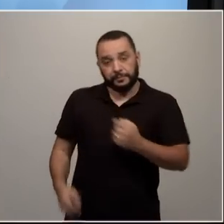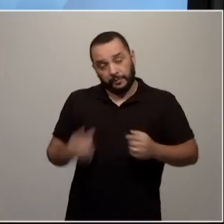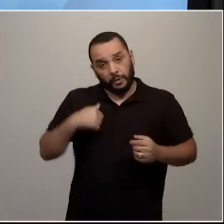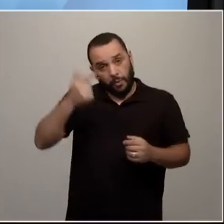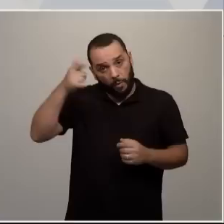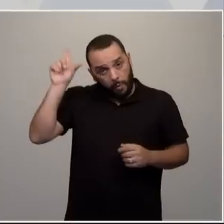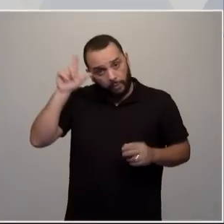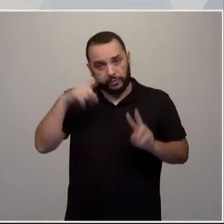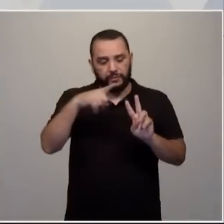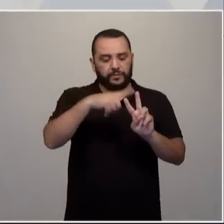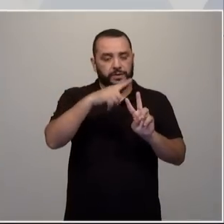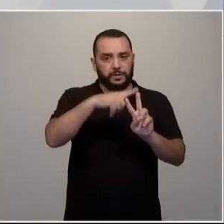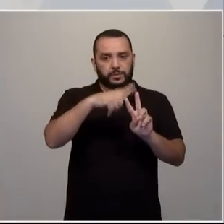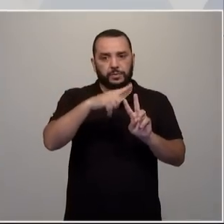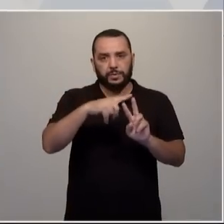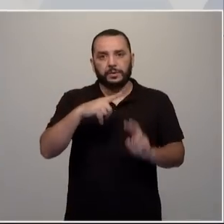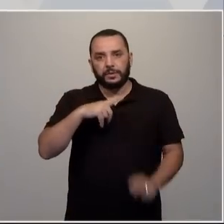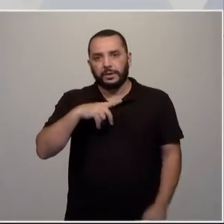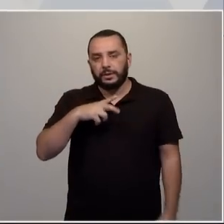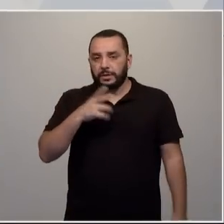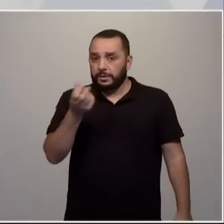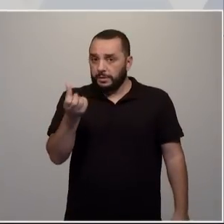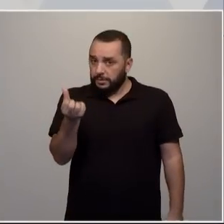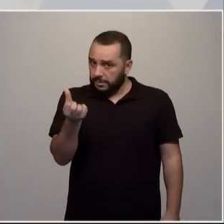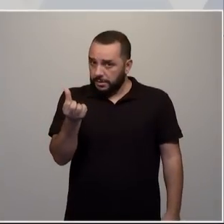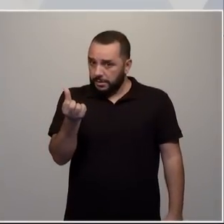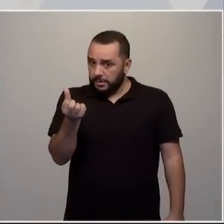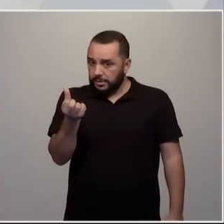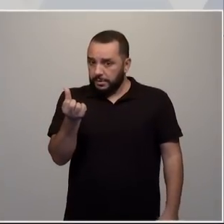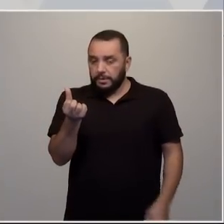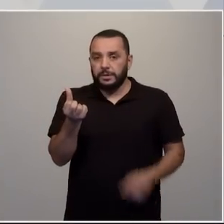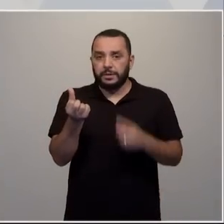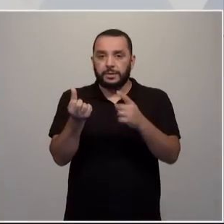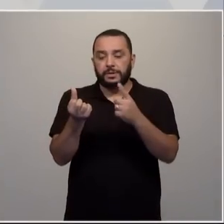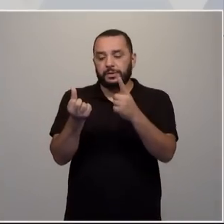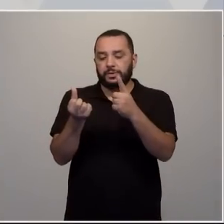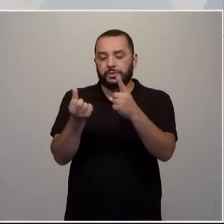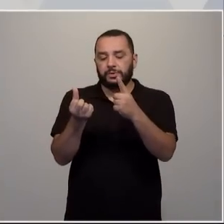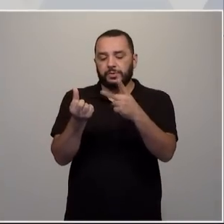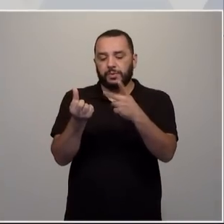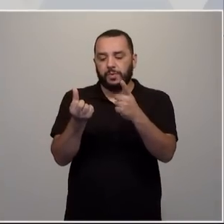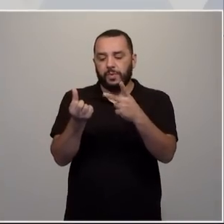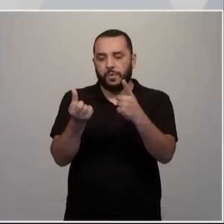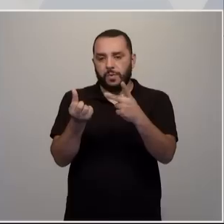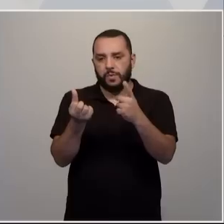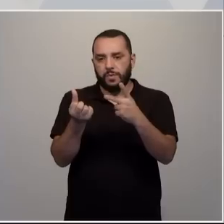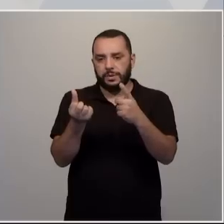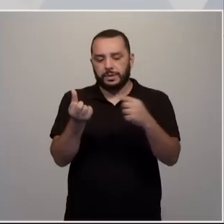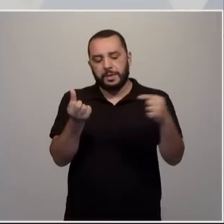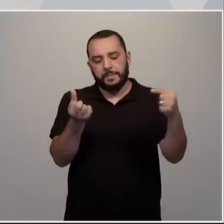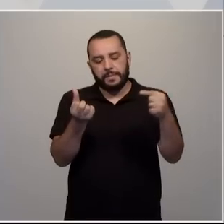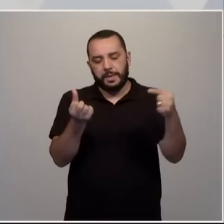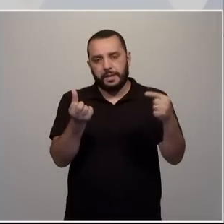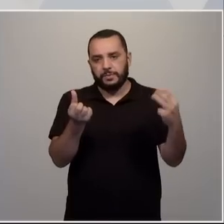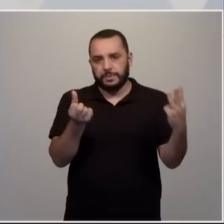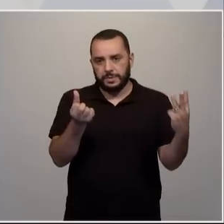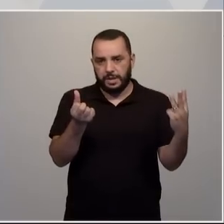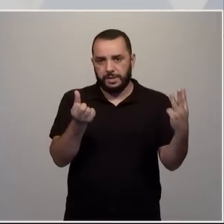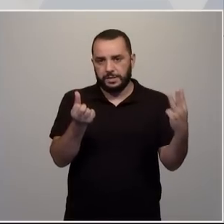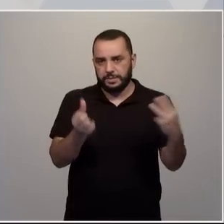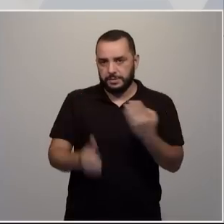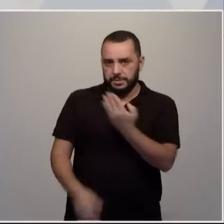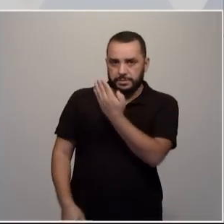vetor, 6, 12, menos 3. Observe,